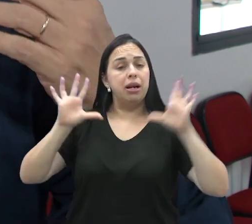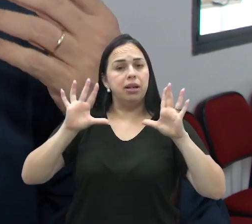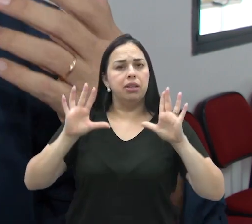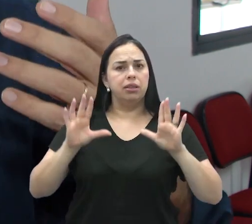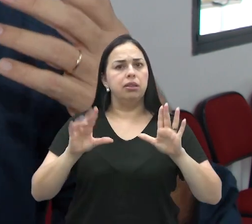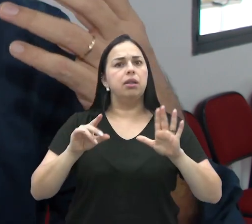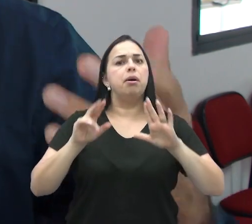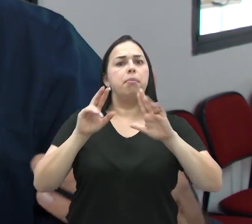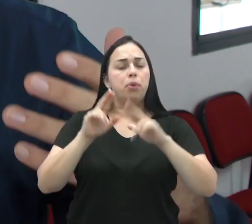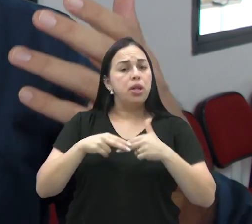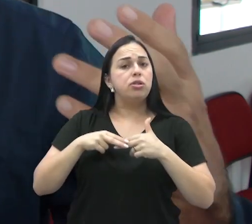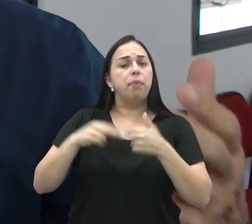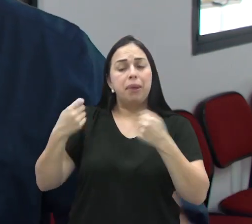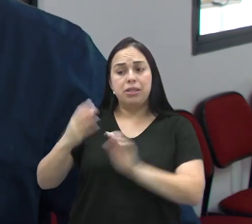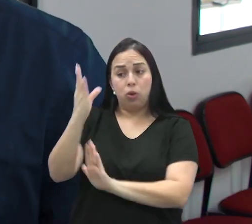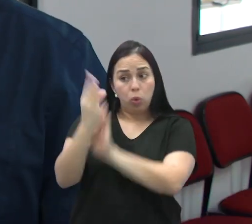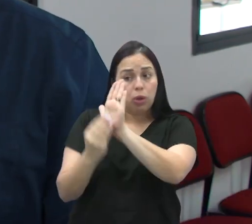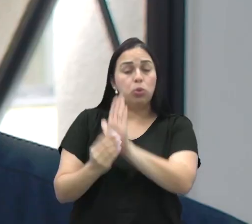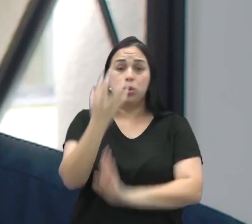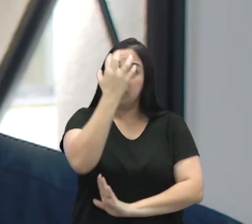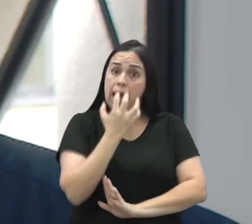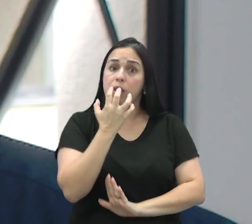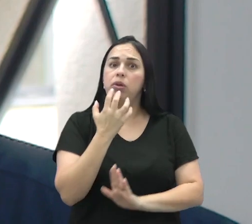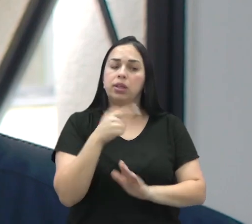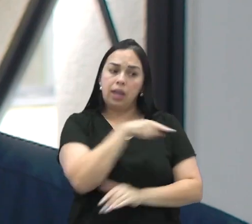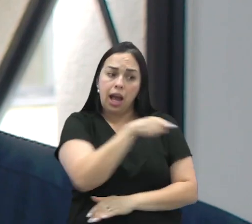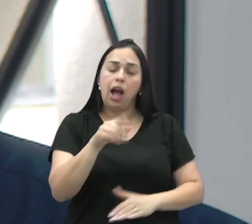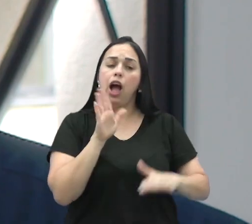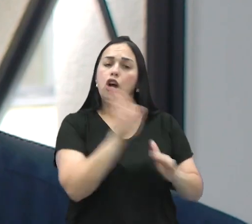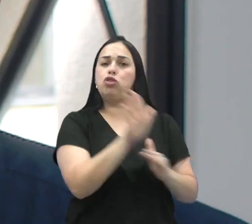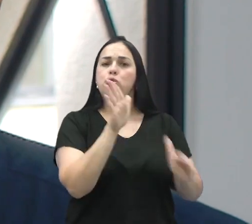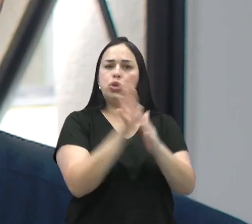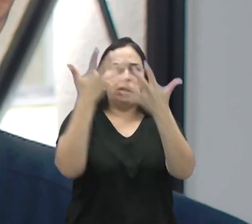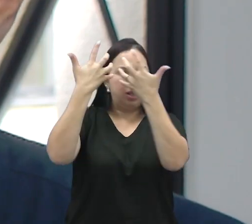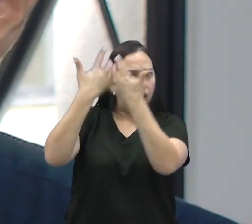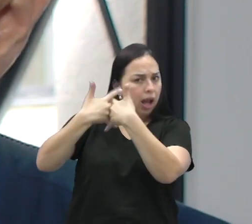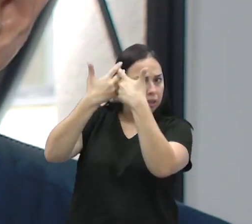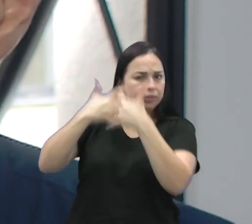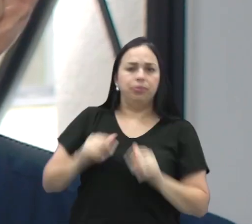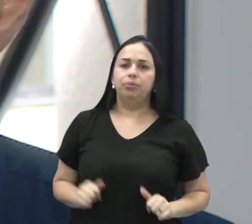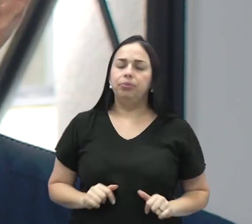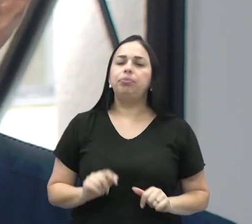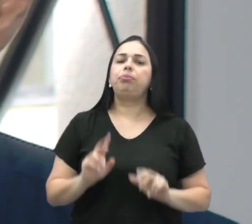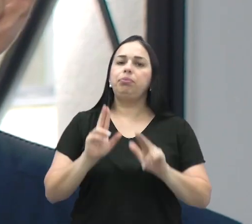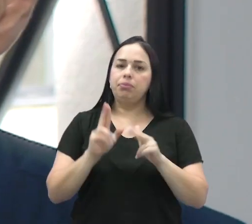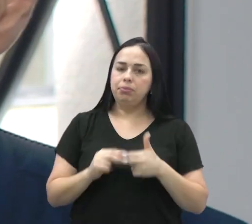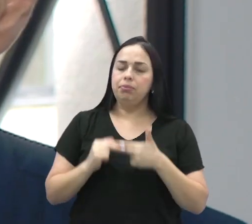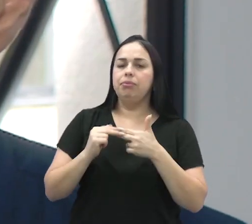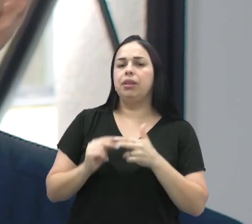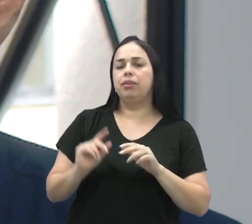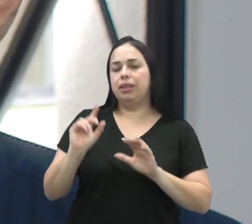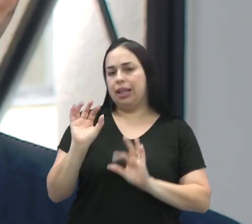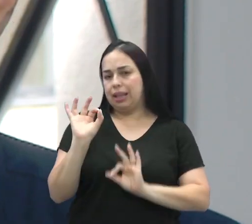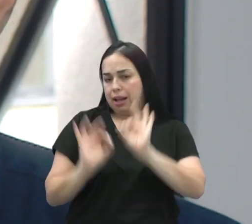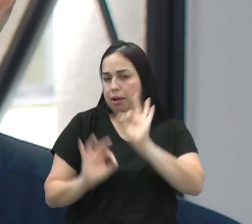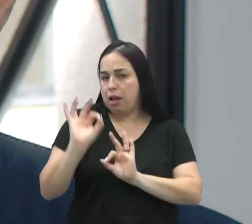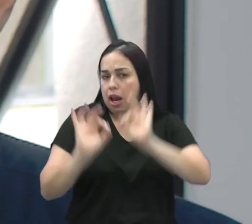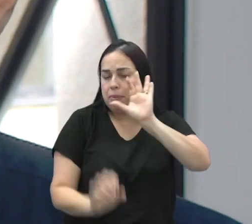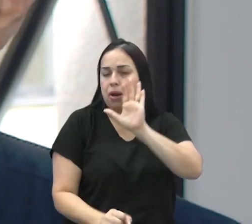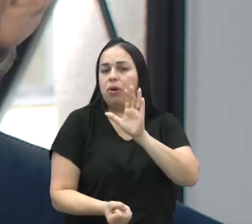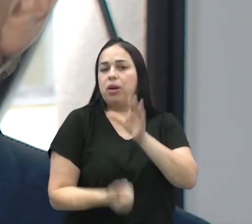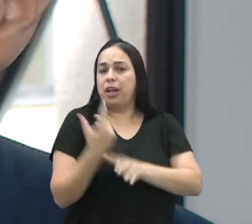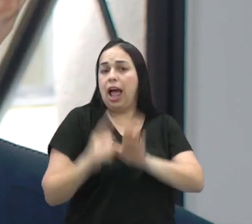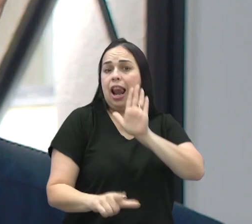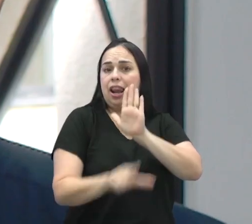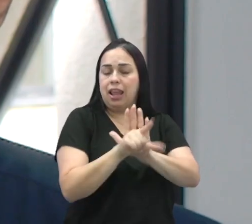Isso vem com matérias sérias, reflexivas. O vereador destaca ainda que cabe ao Legislativo tentar elaborar leis que valorizem